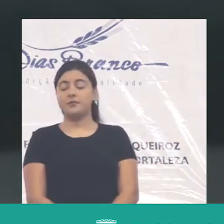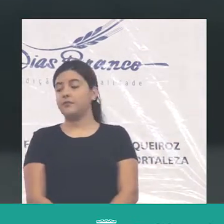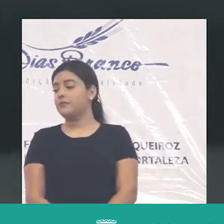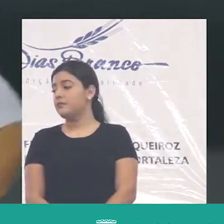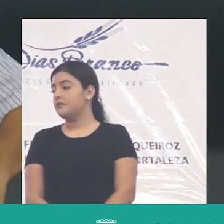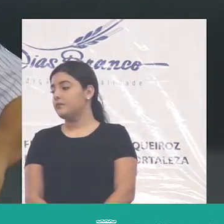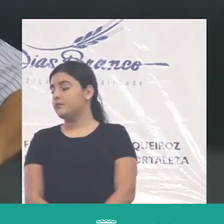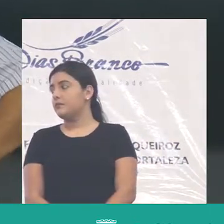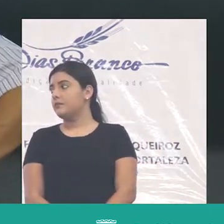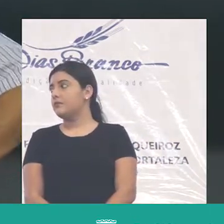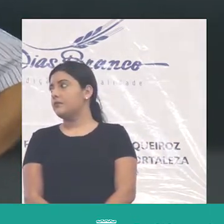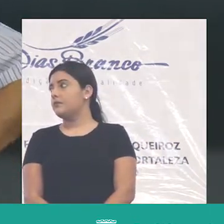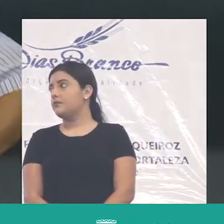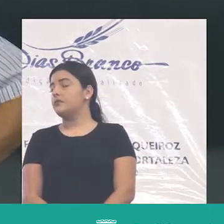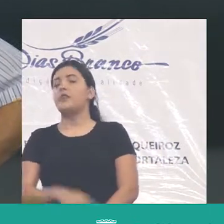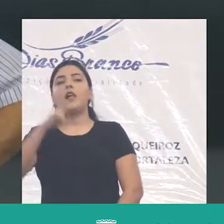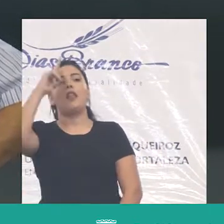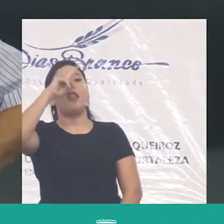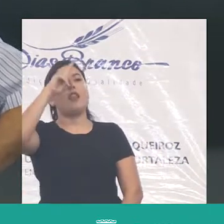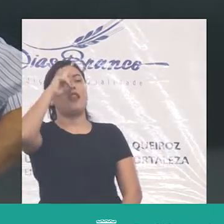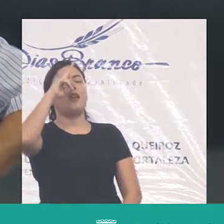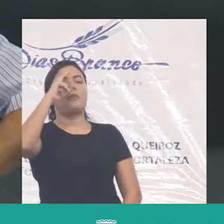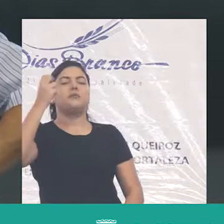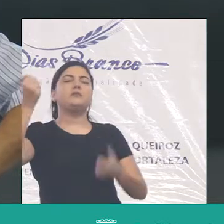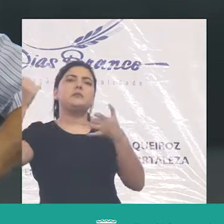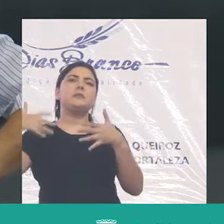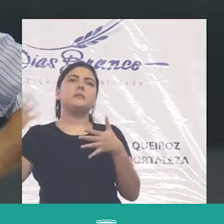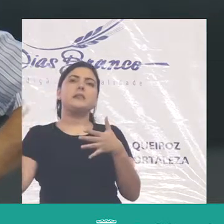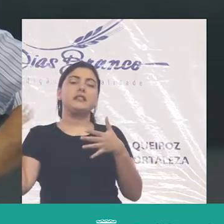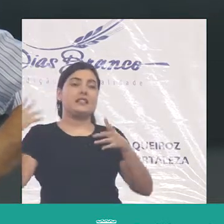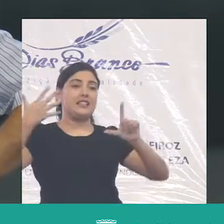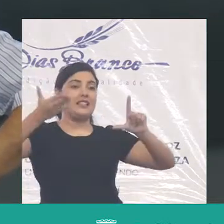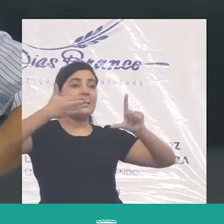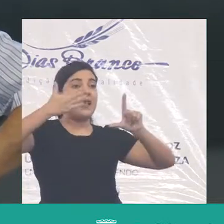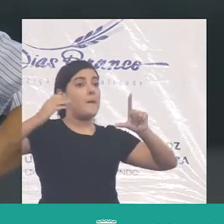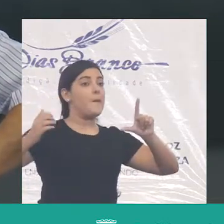Galera, ó, lembra o que eu falei no primeiro slide?